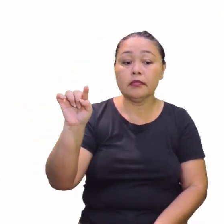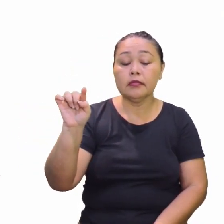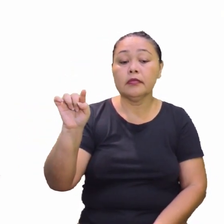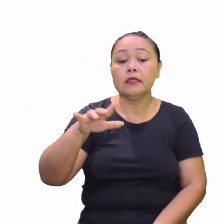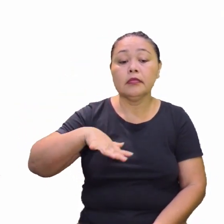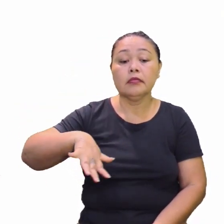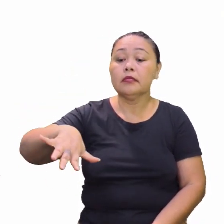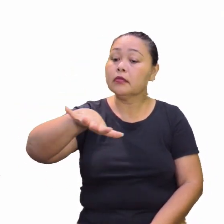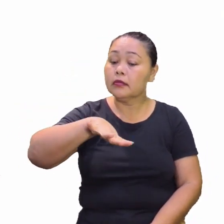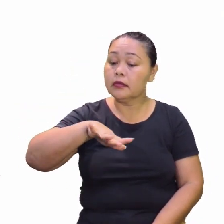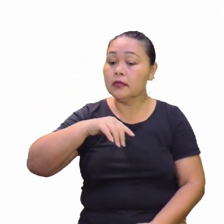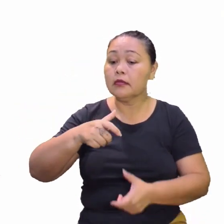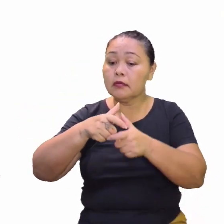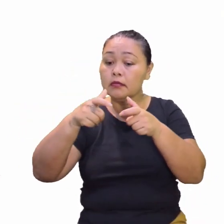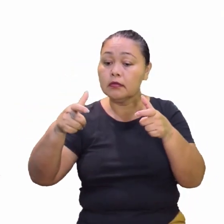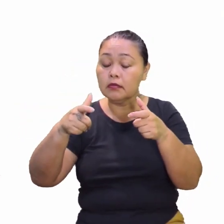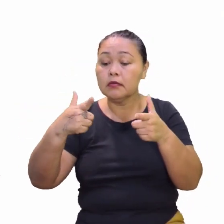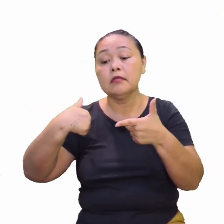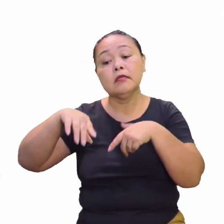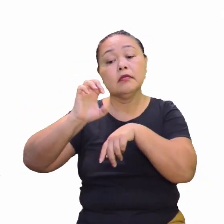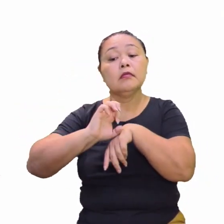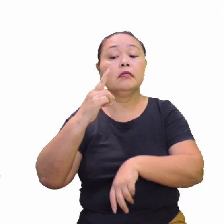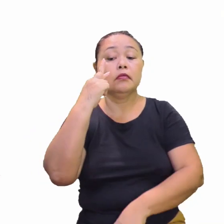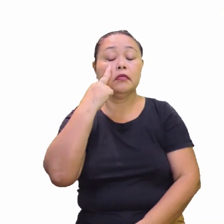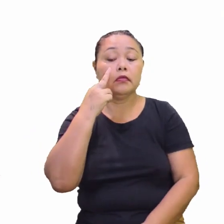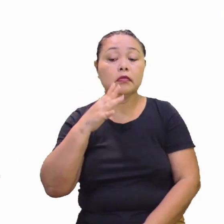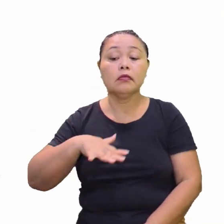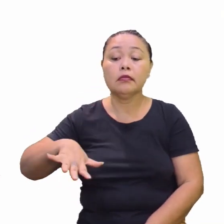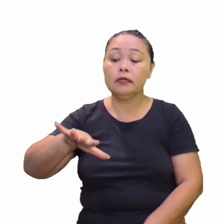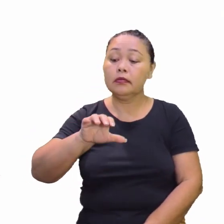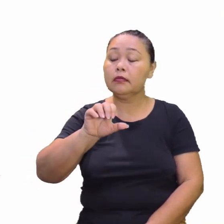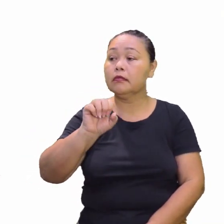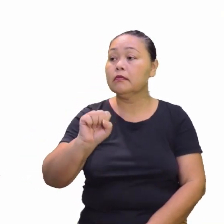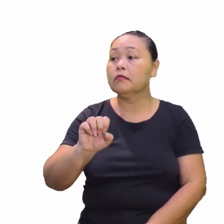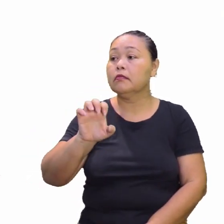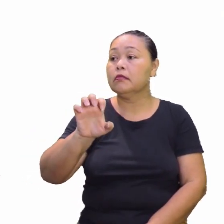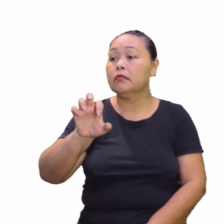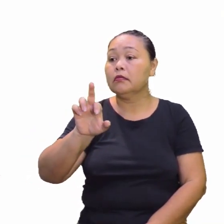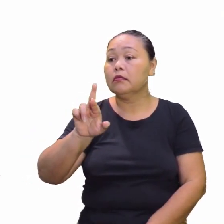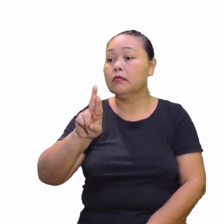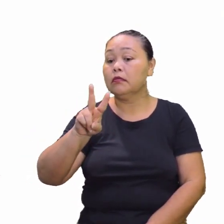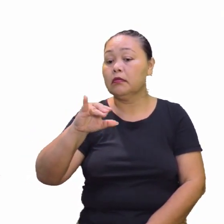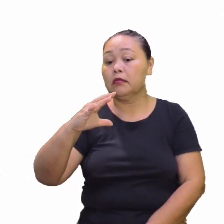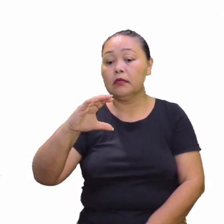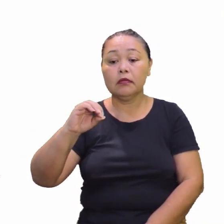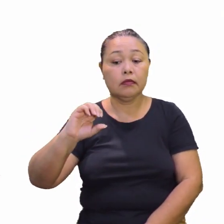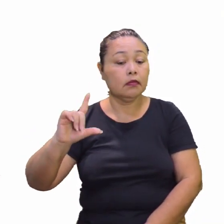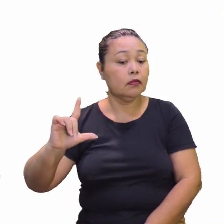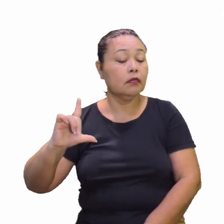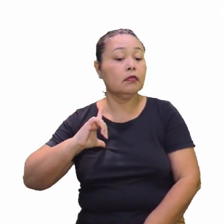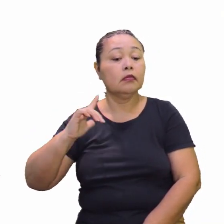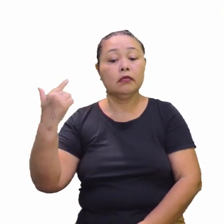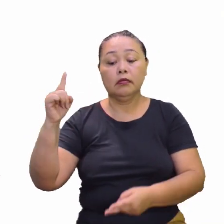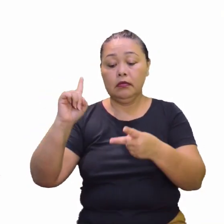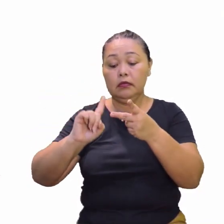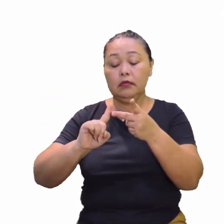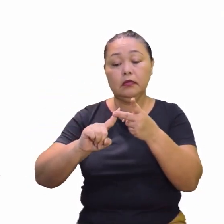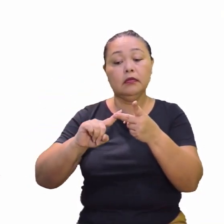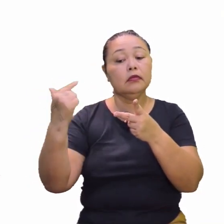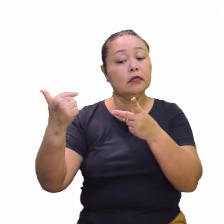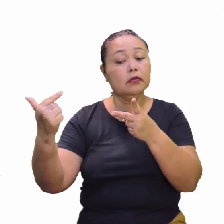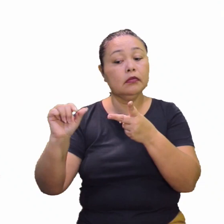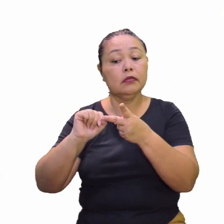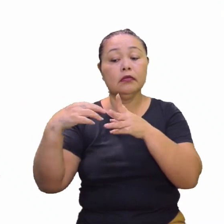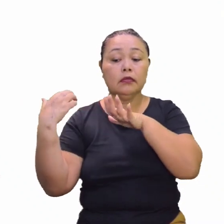68,2%. Então, o setor que contribui mais para a economia de Rondônia é o setor de serviços. Na segunda posição, a gente tem